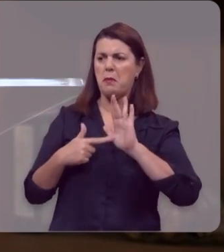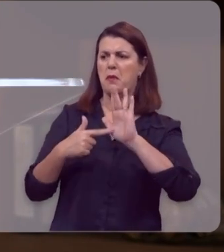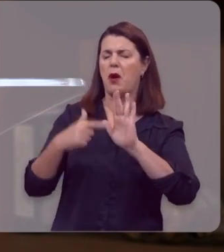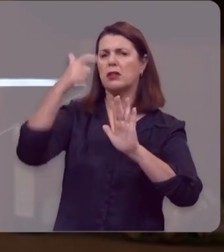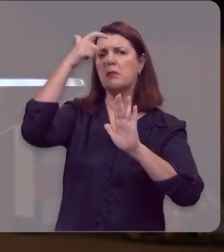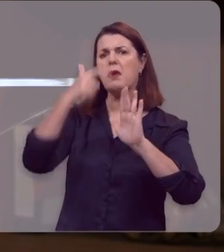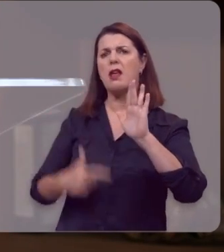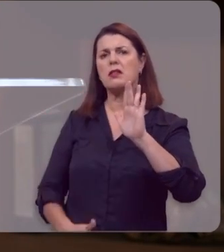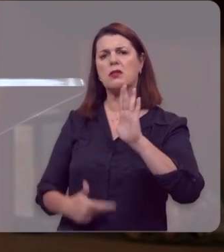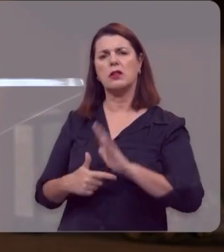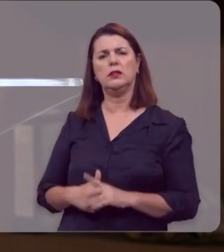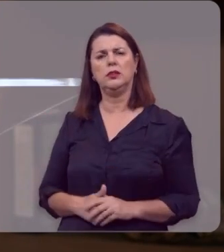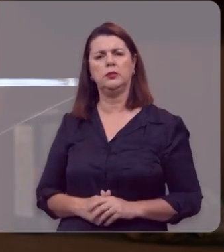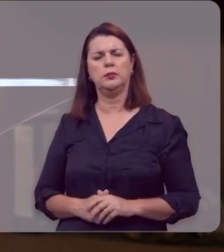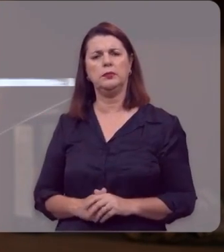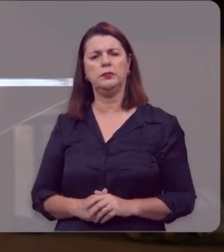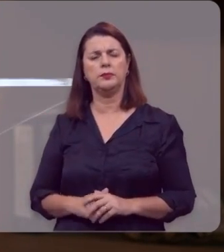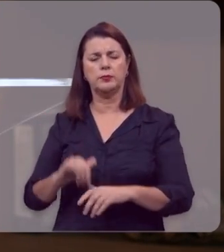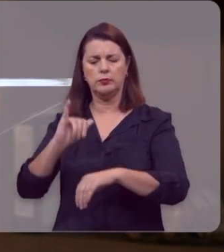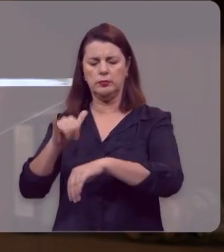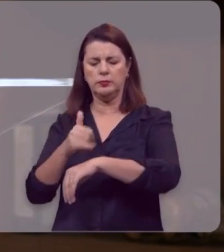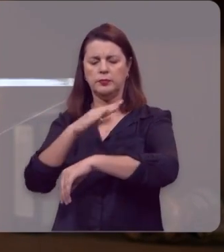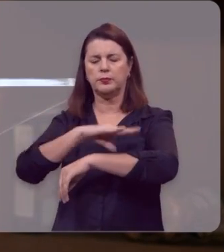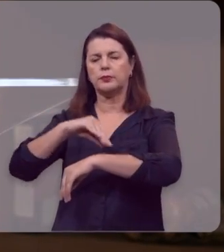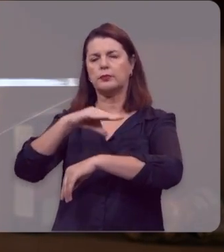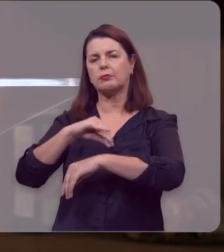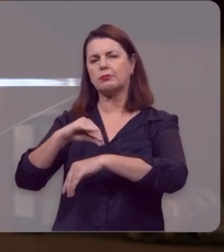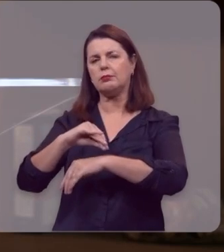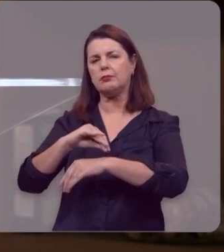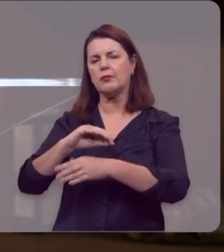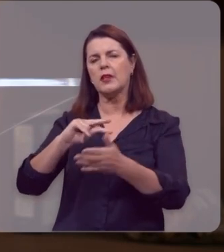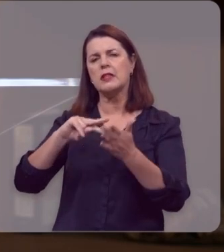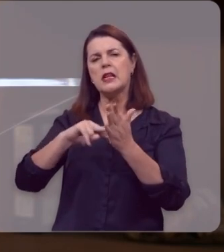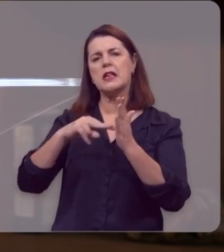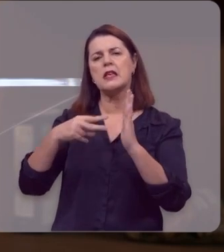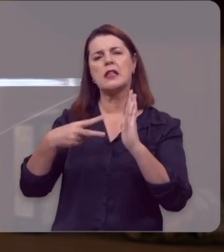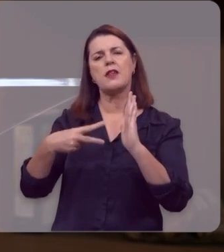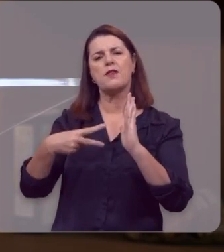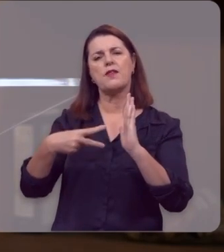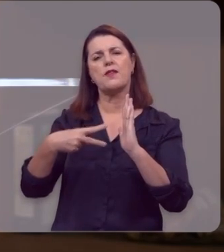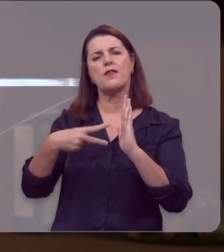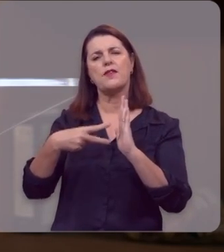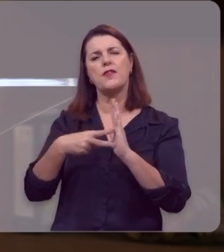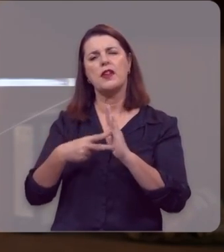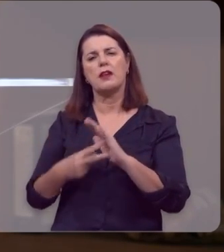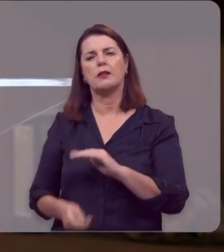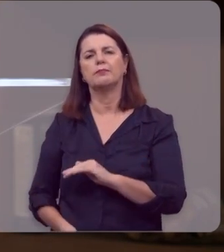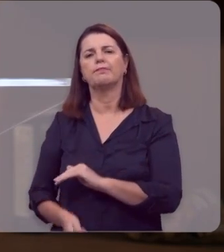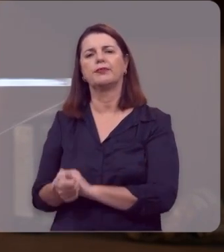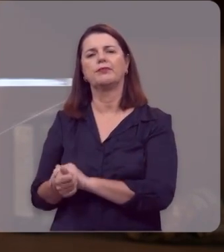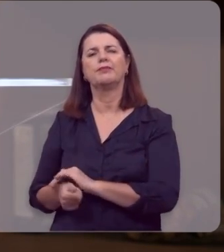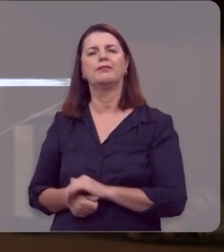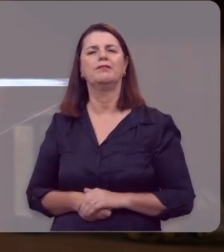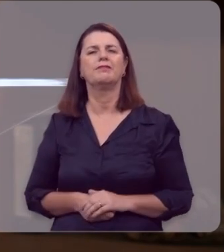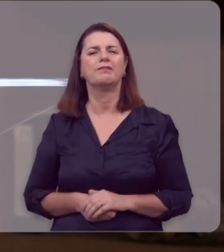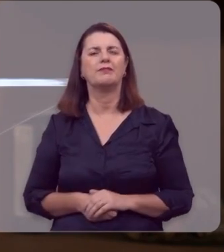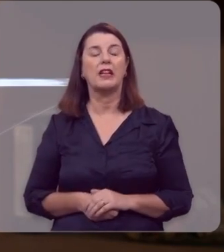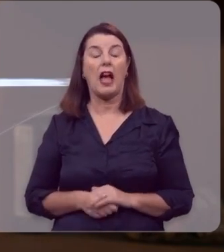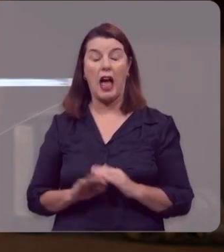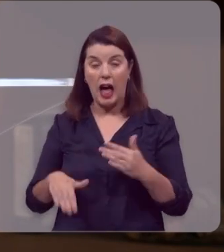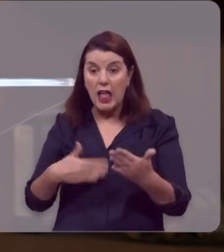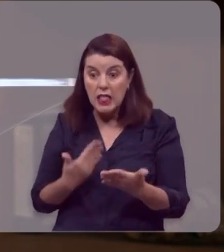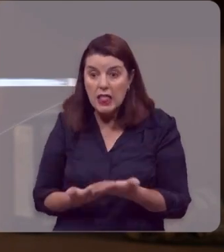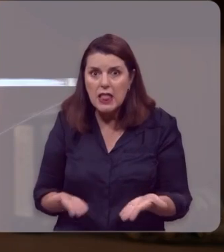sua personalidade. Jacó significa suplantador, enganador, e até